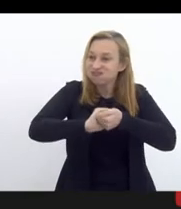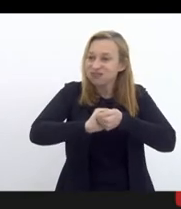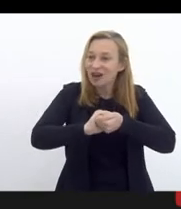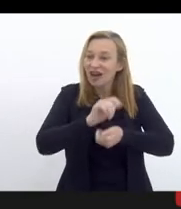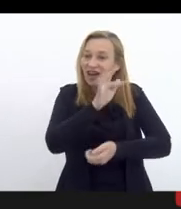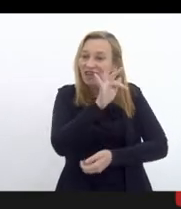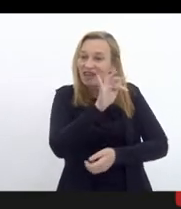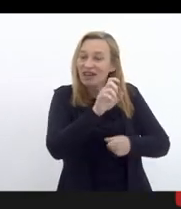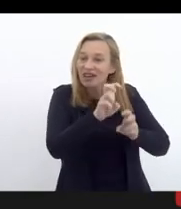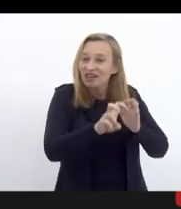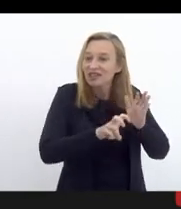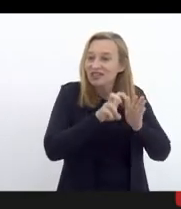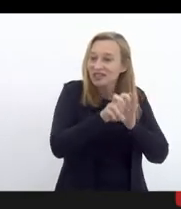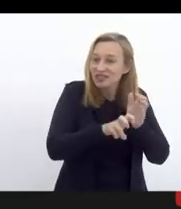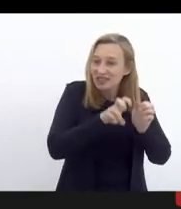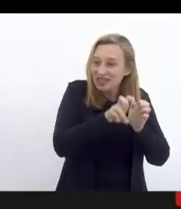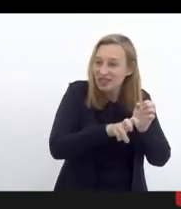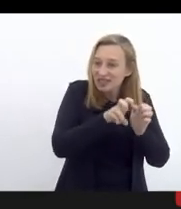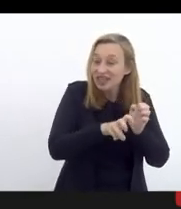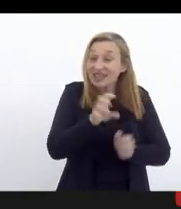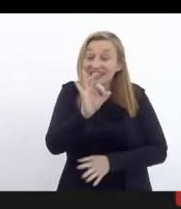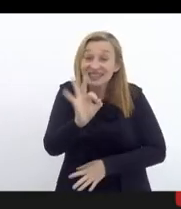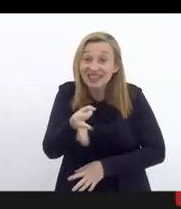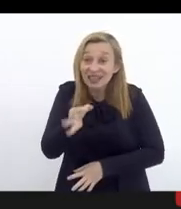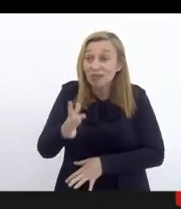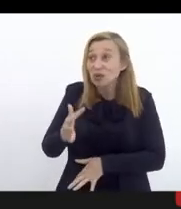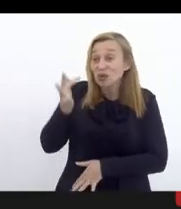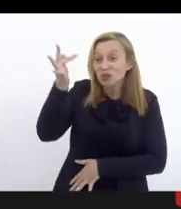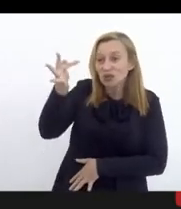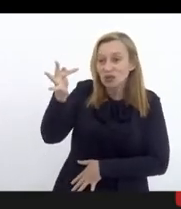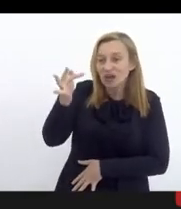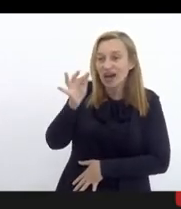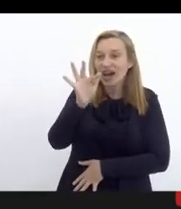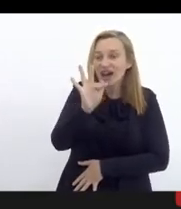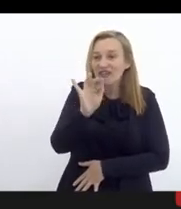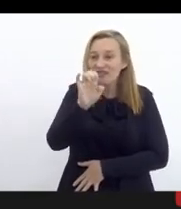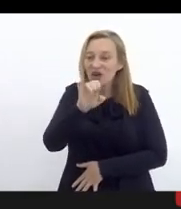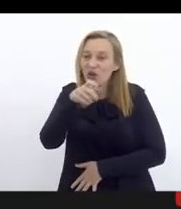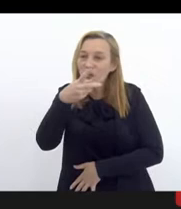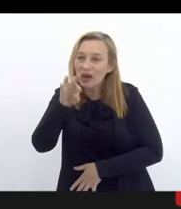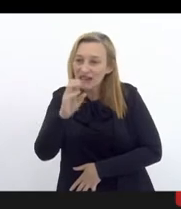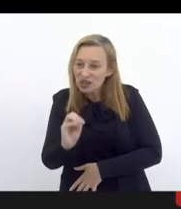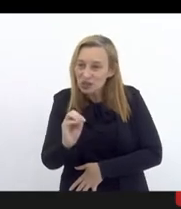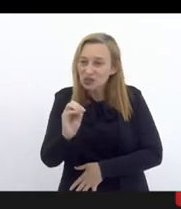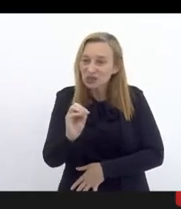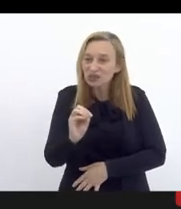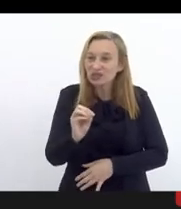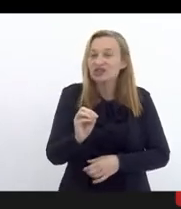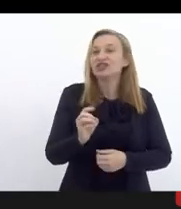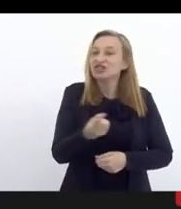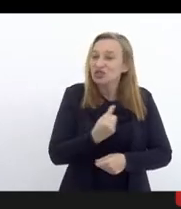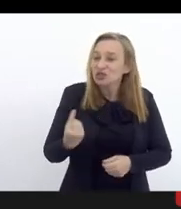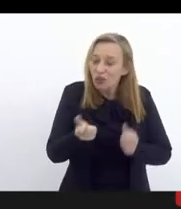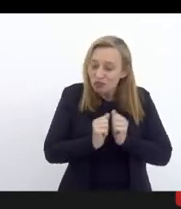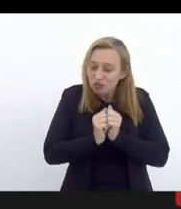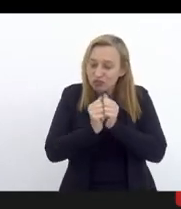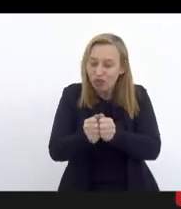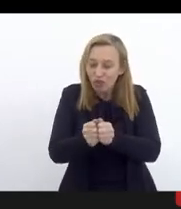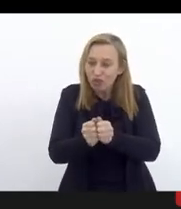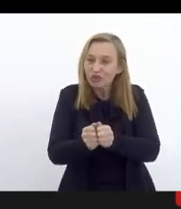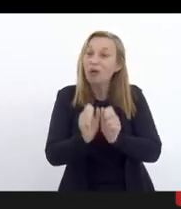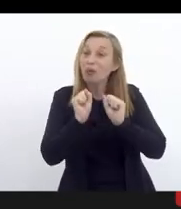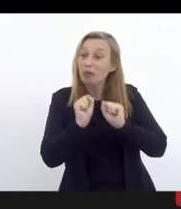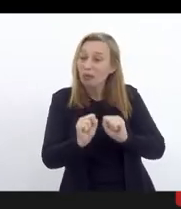Firjan e provavelmente no futuro com a FEComércio, de nós juntos